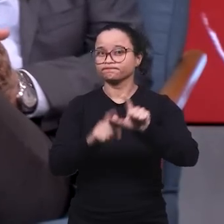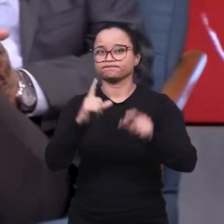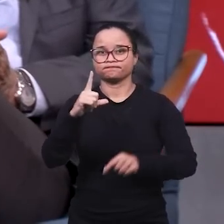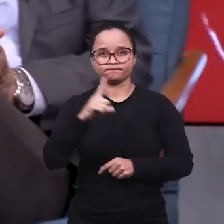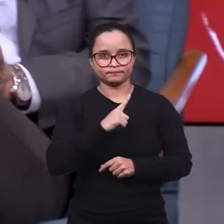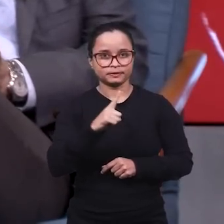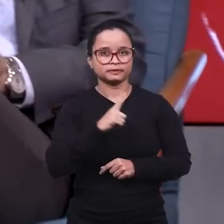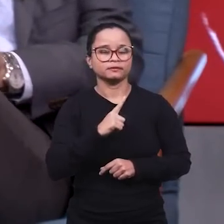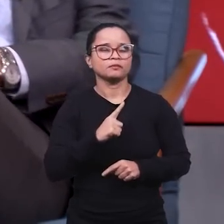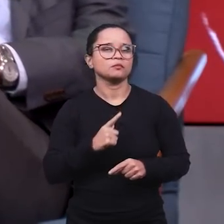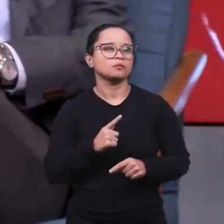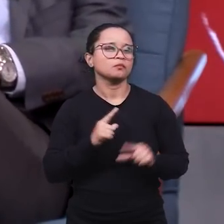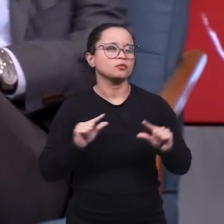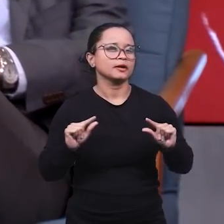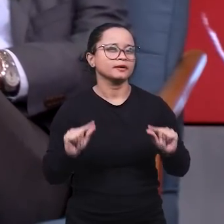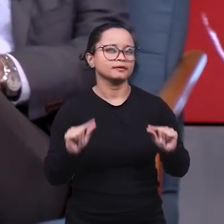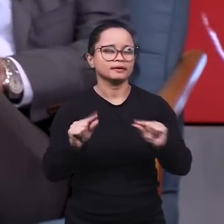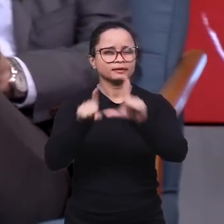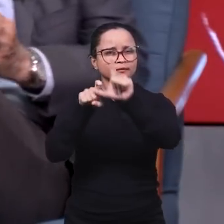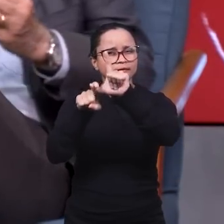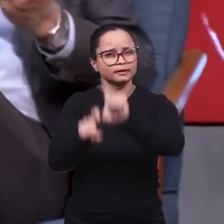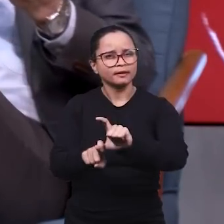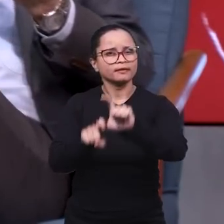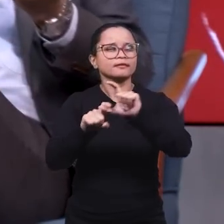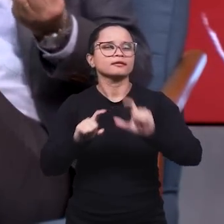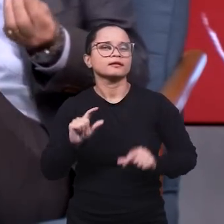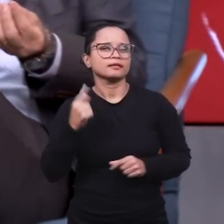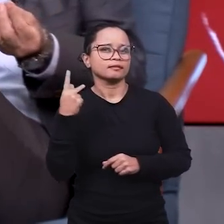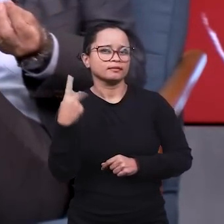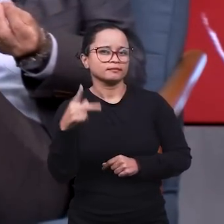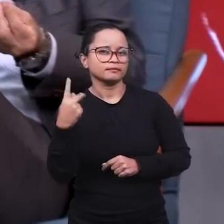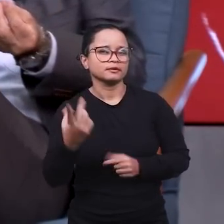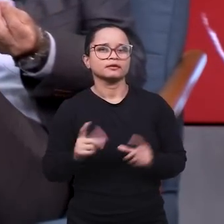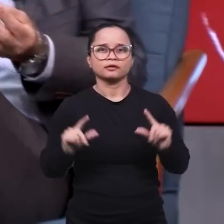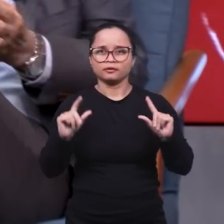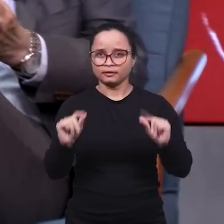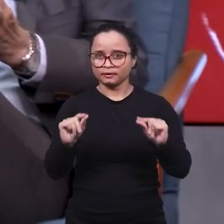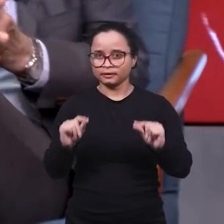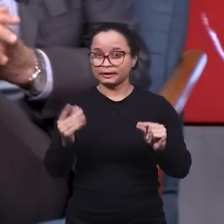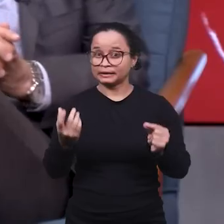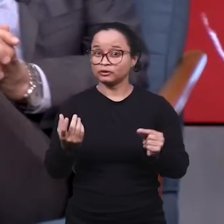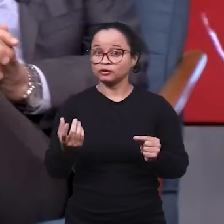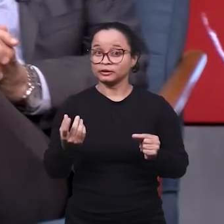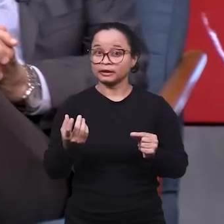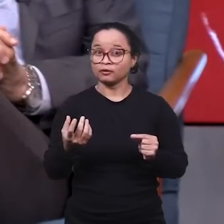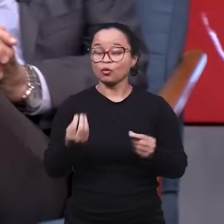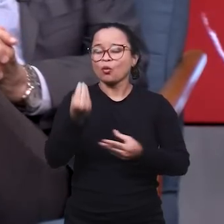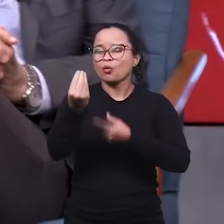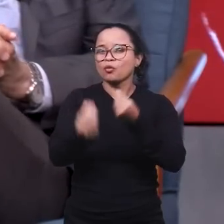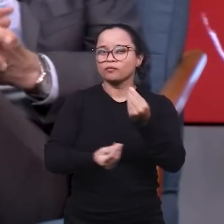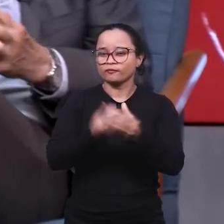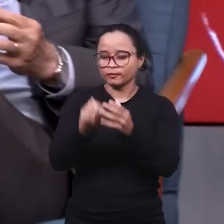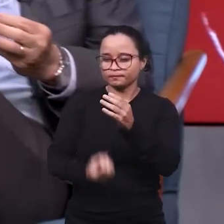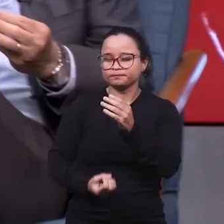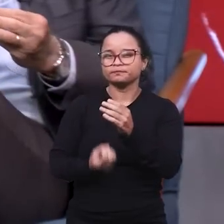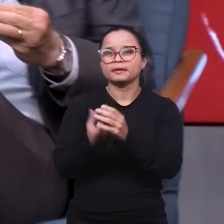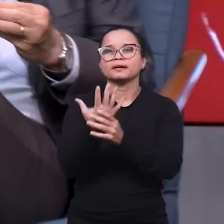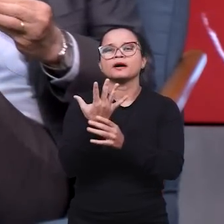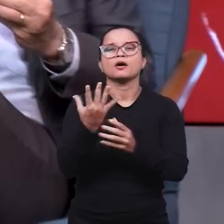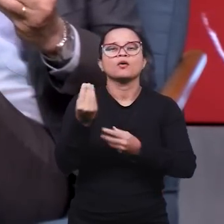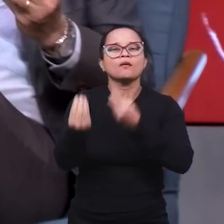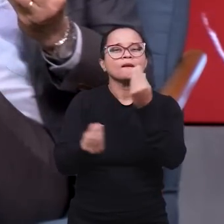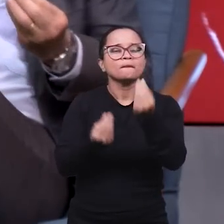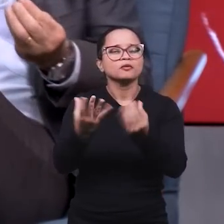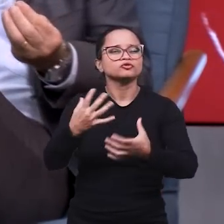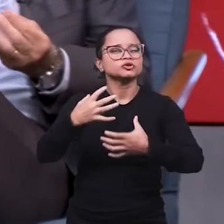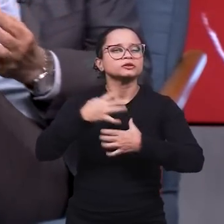a dependência dele está exatamente na forma como ele foi criado. Ele foi criado de